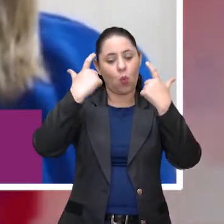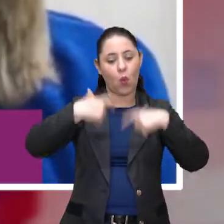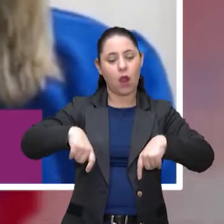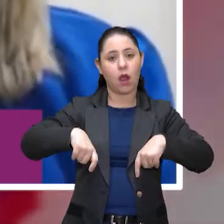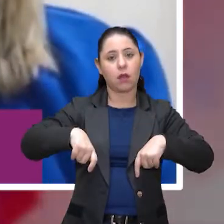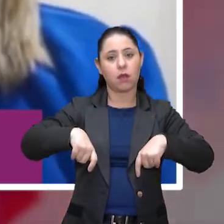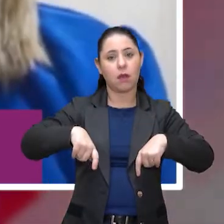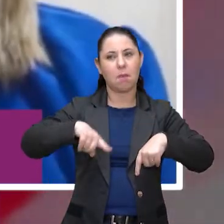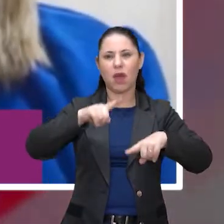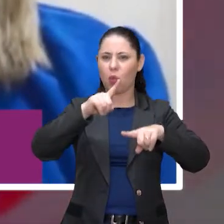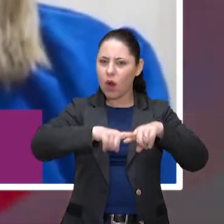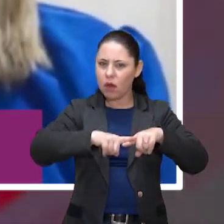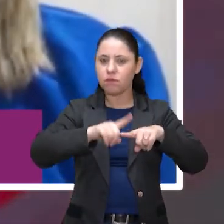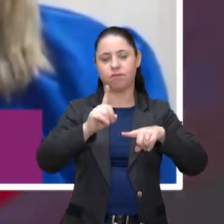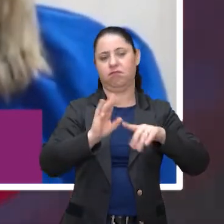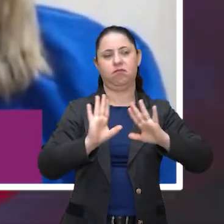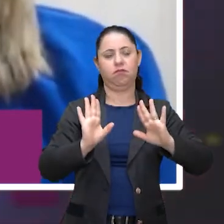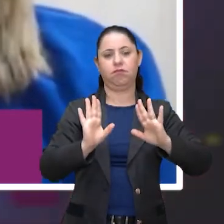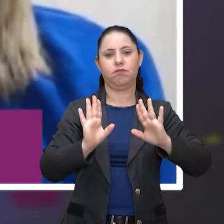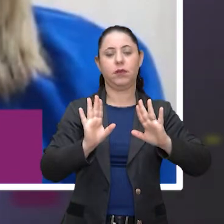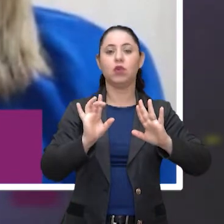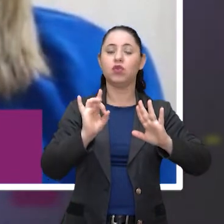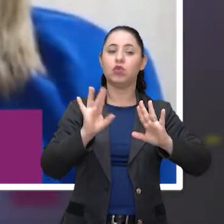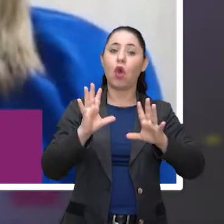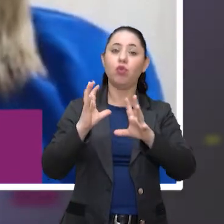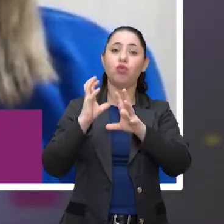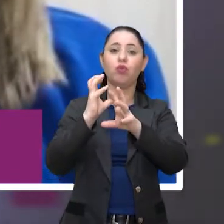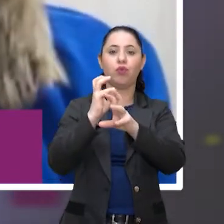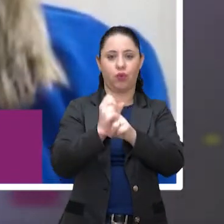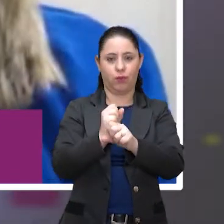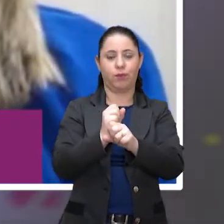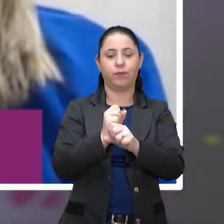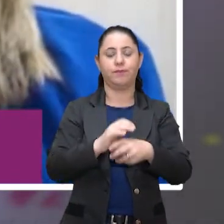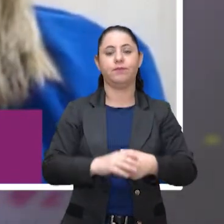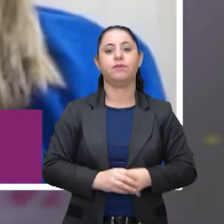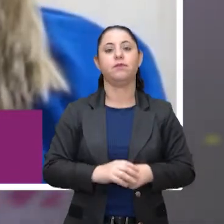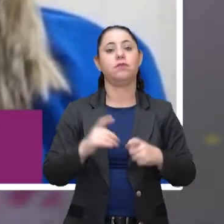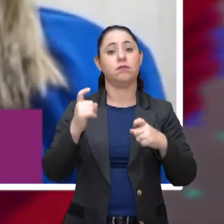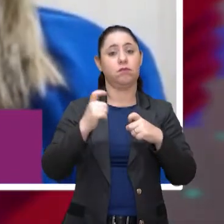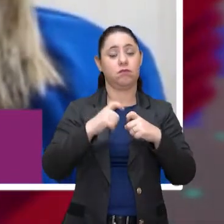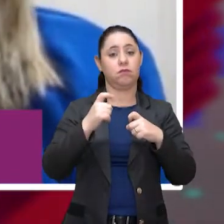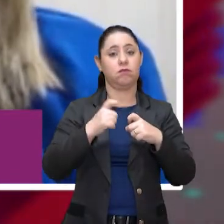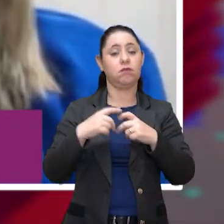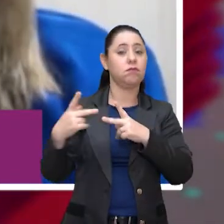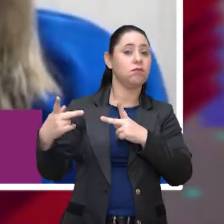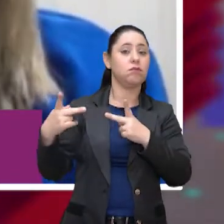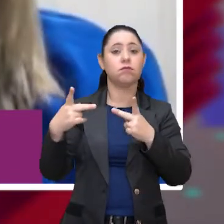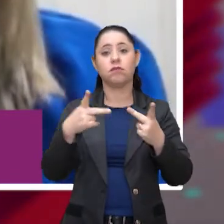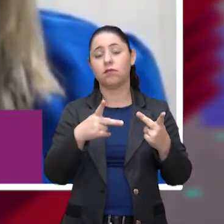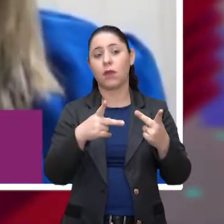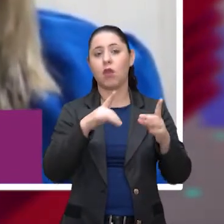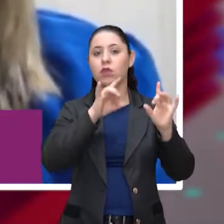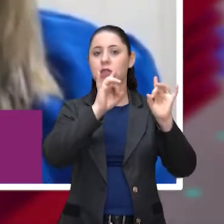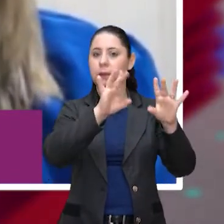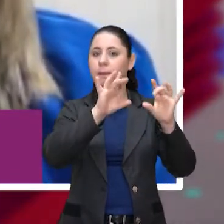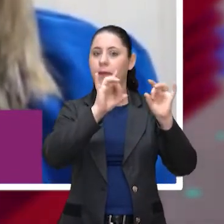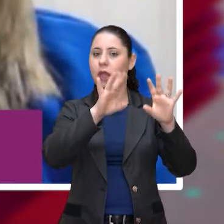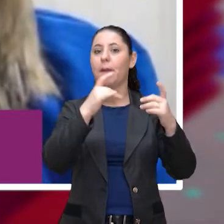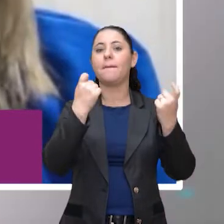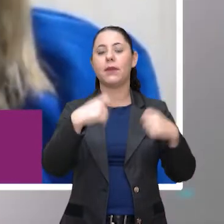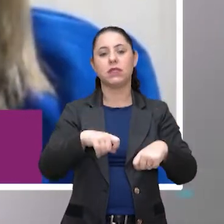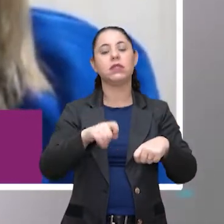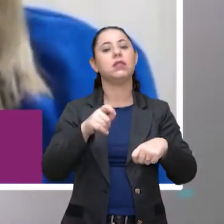É um somatório. Doutora, essa visita ao especialista tem que virar rotina na vida da mulher a